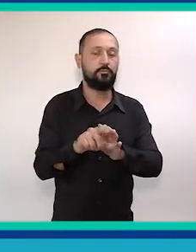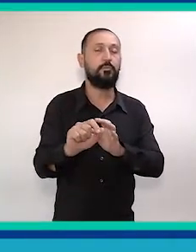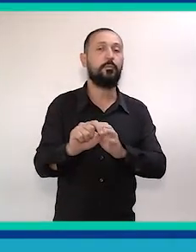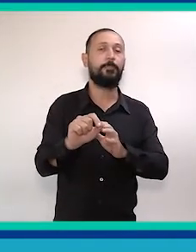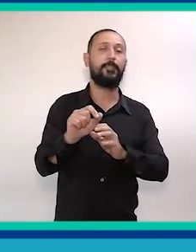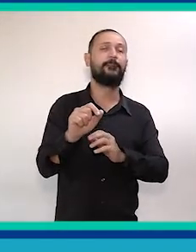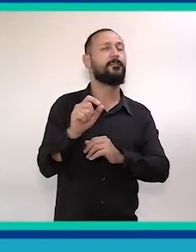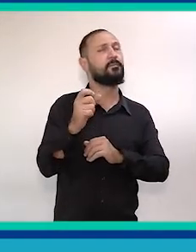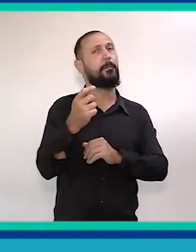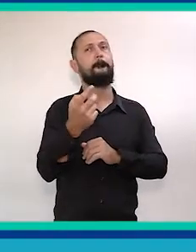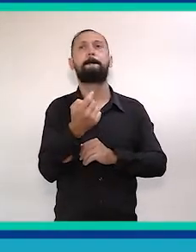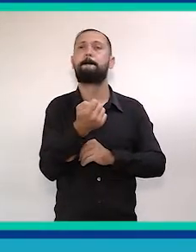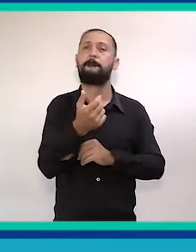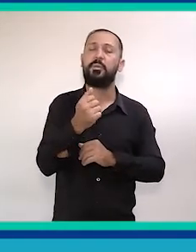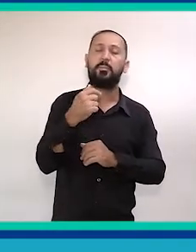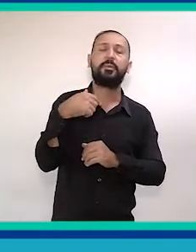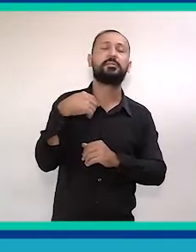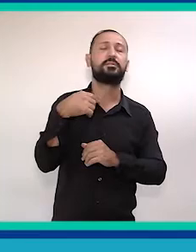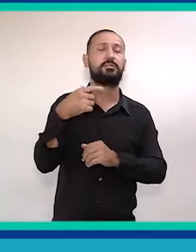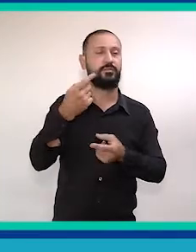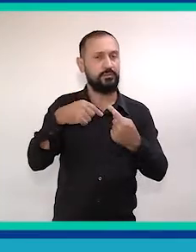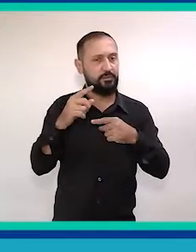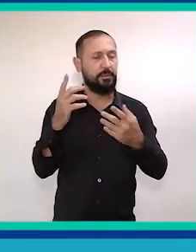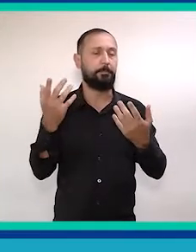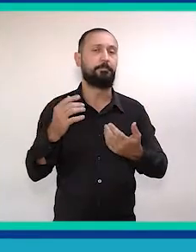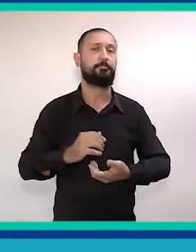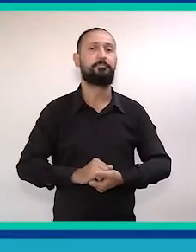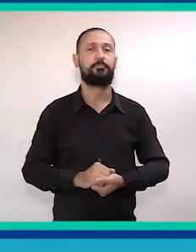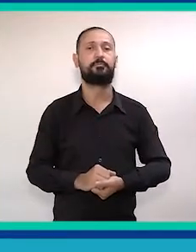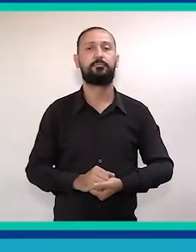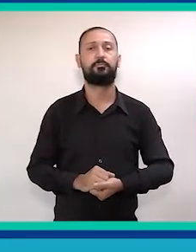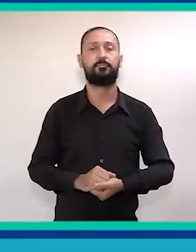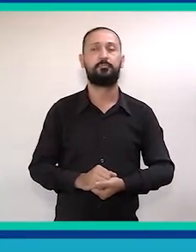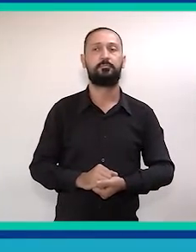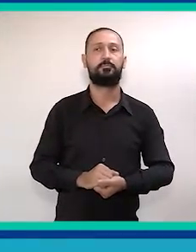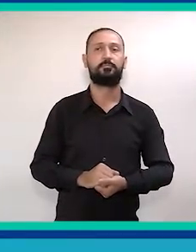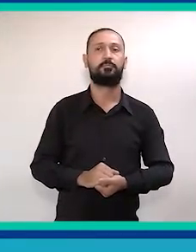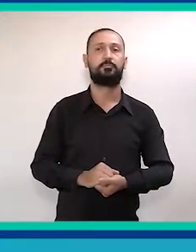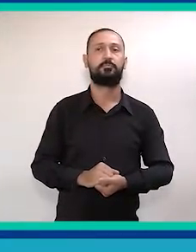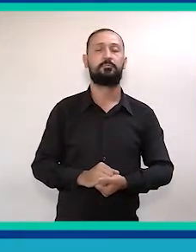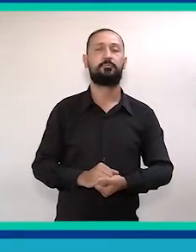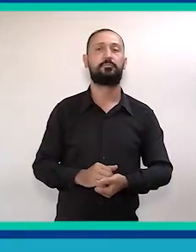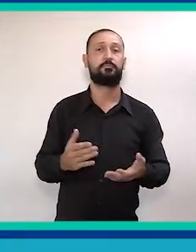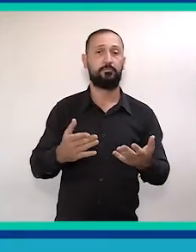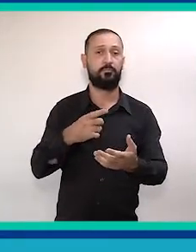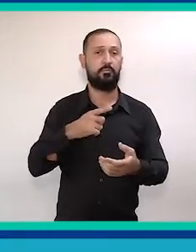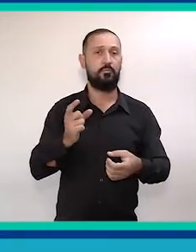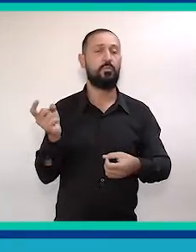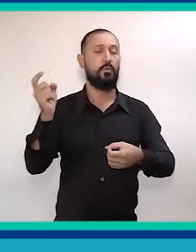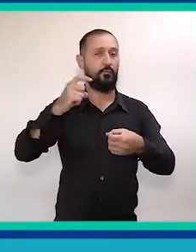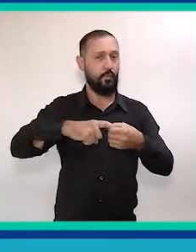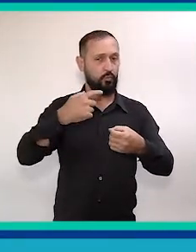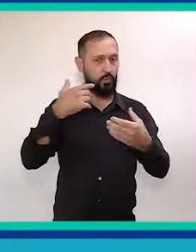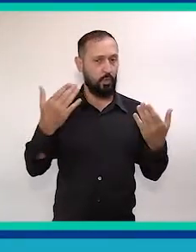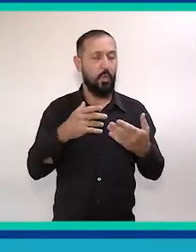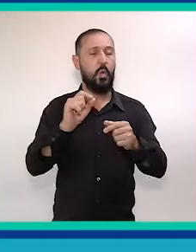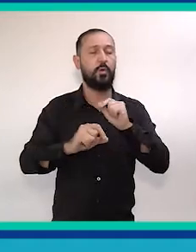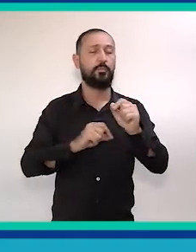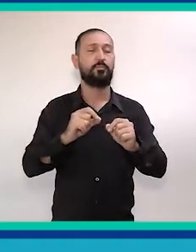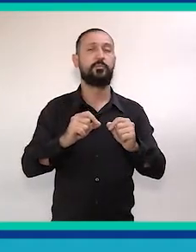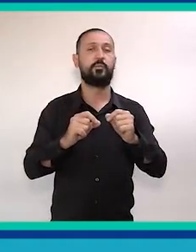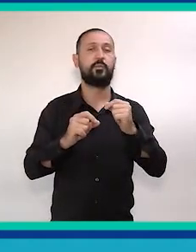de cromatografia que é um pouquinho mais avançado, tá? E agora, Thiago, eu vou voltar